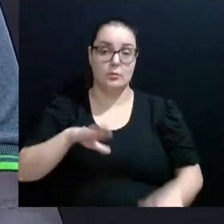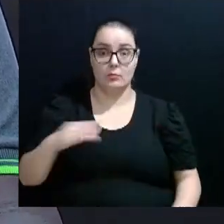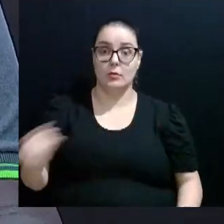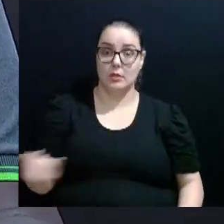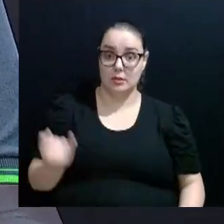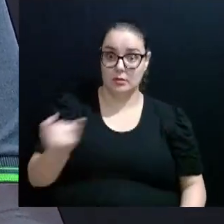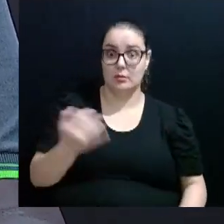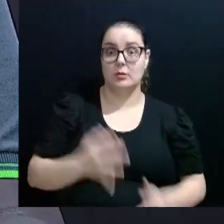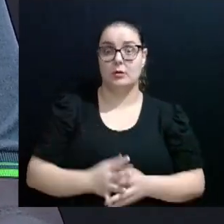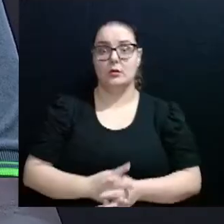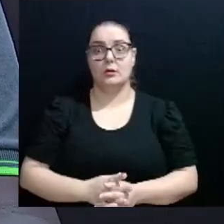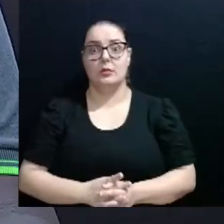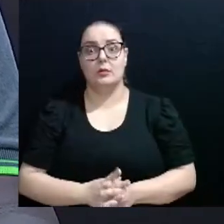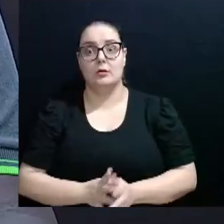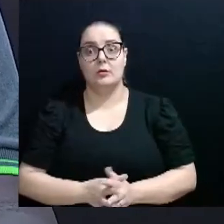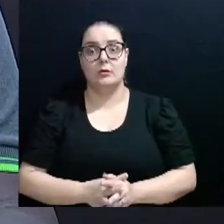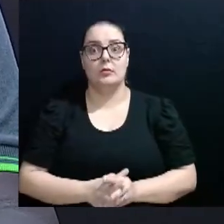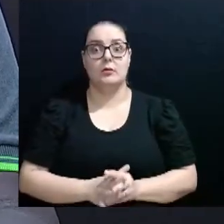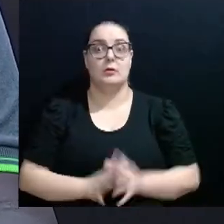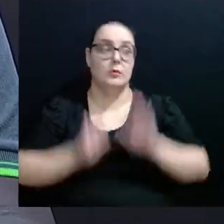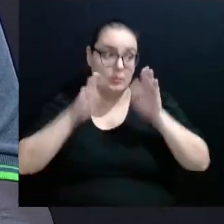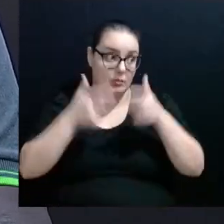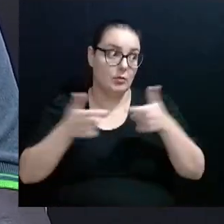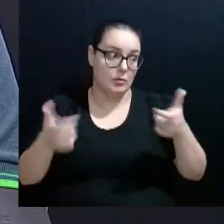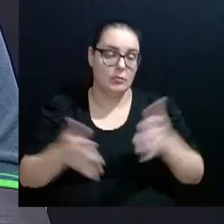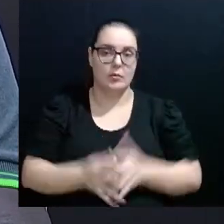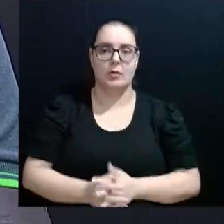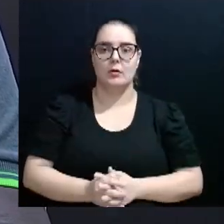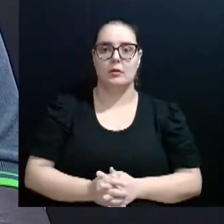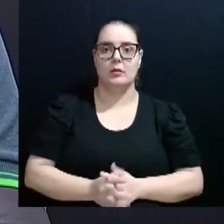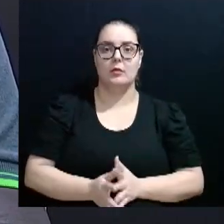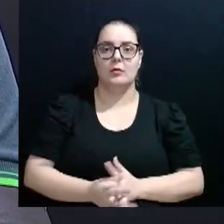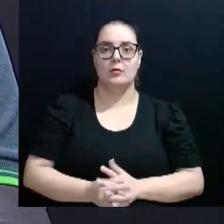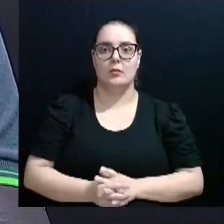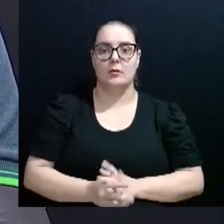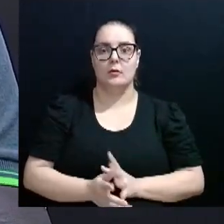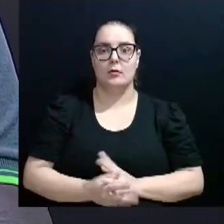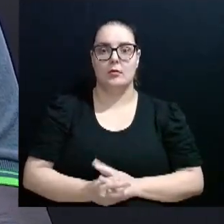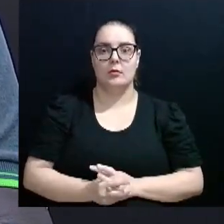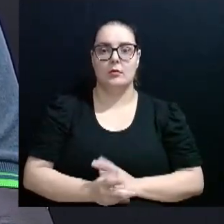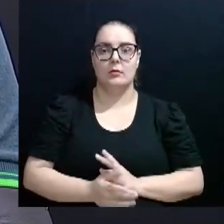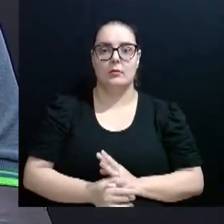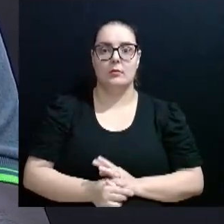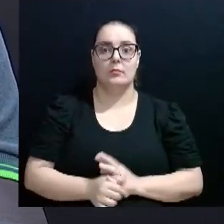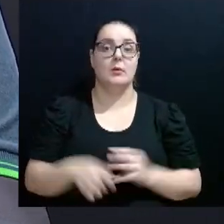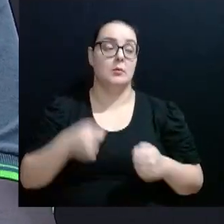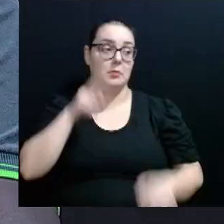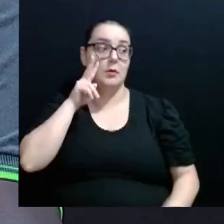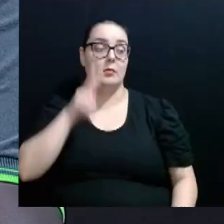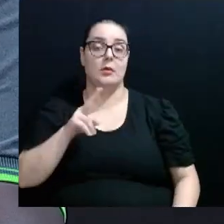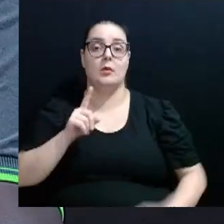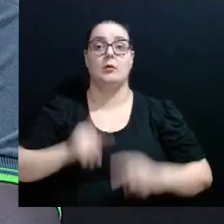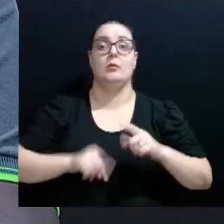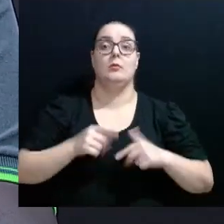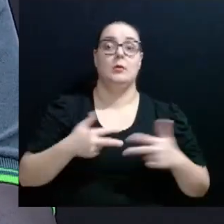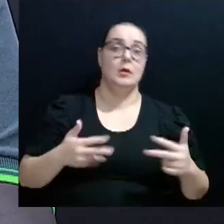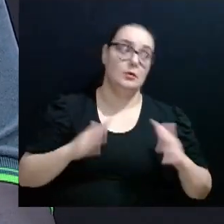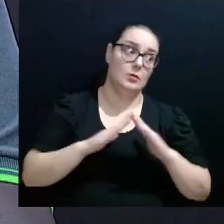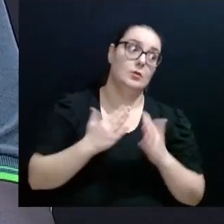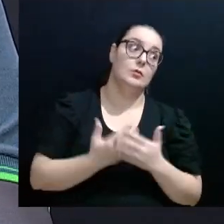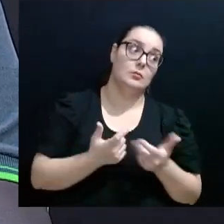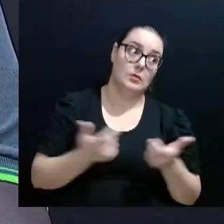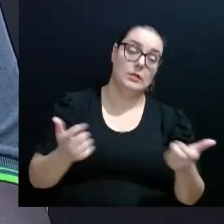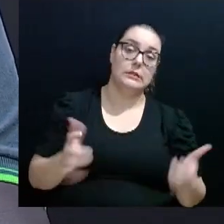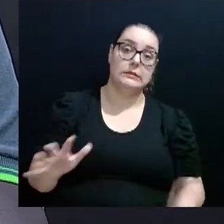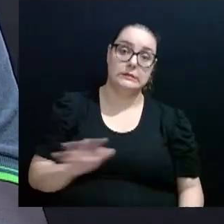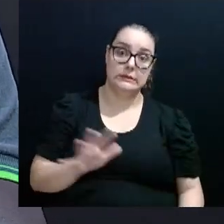então a gente dá um foco maior, mas você tem que ver, né, que o material escolar teve um grande aumento aí